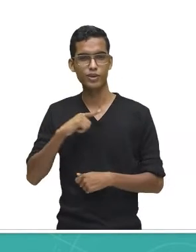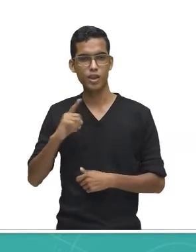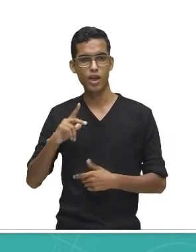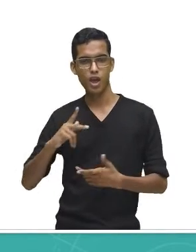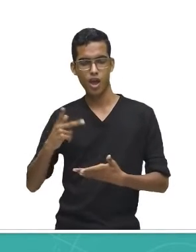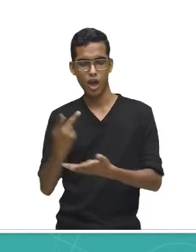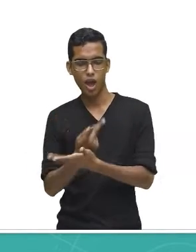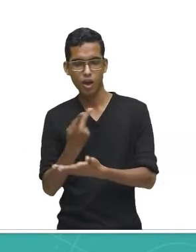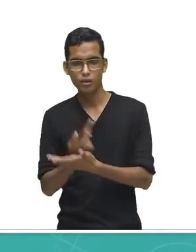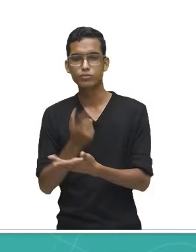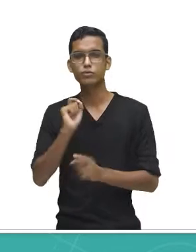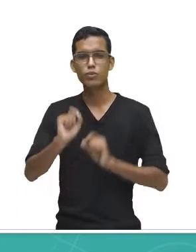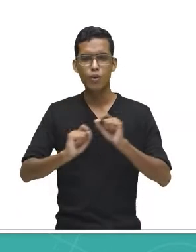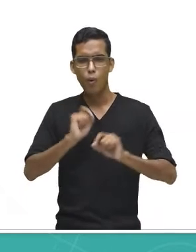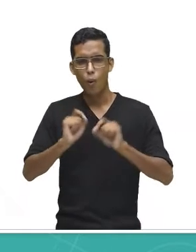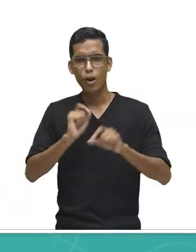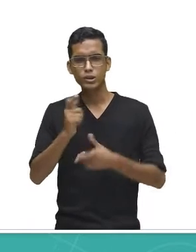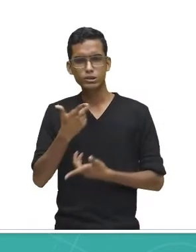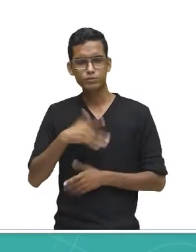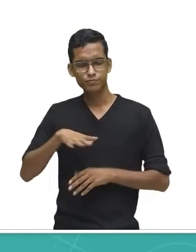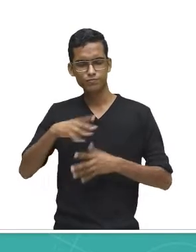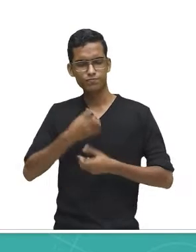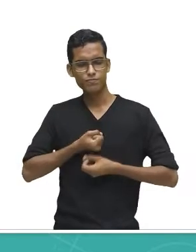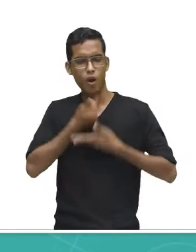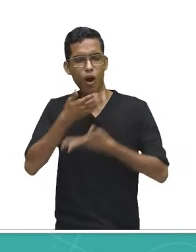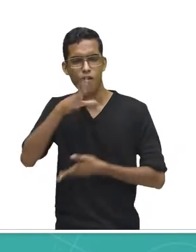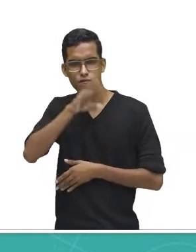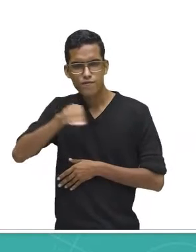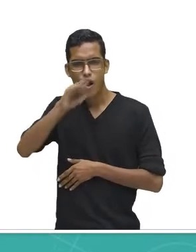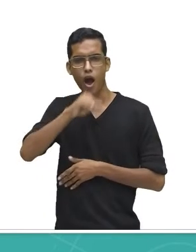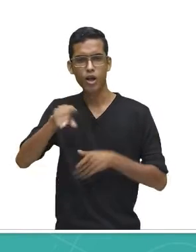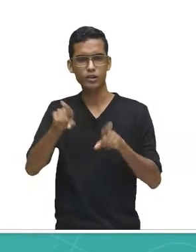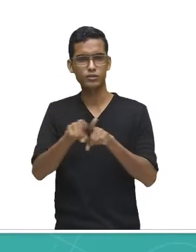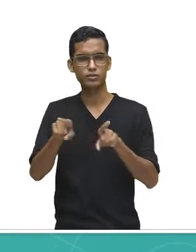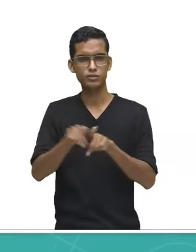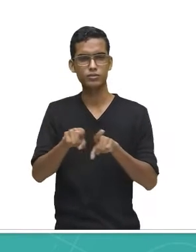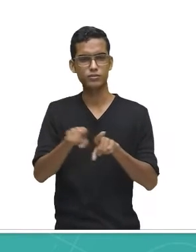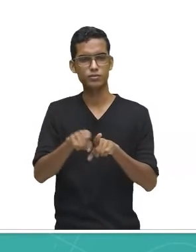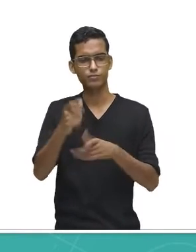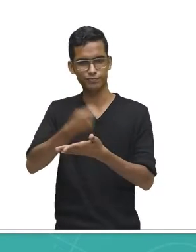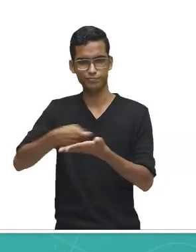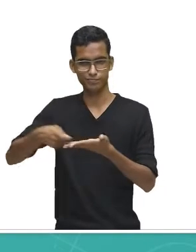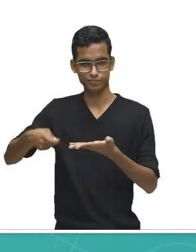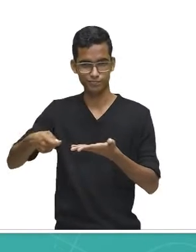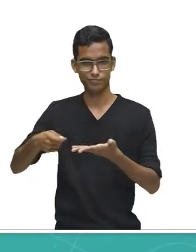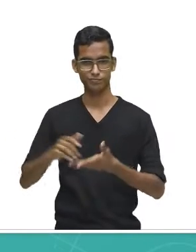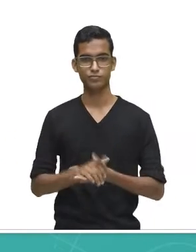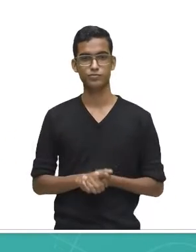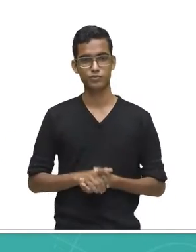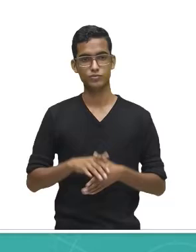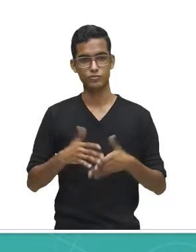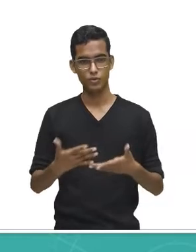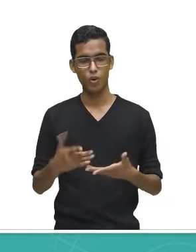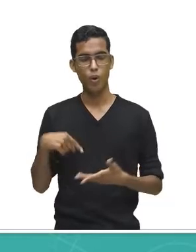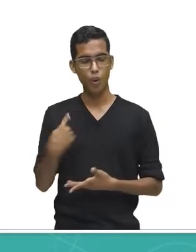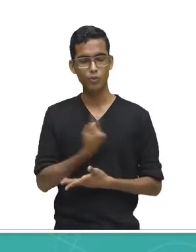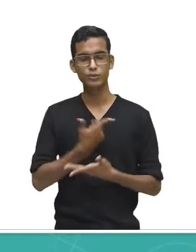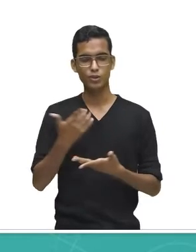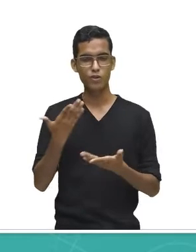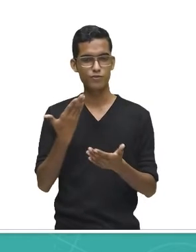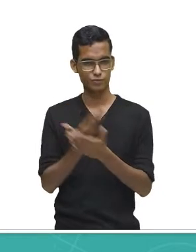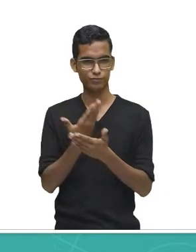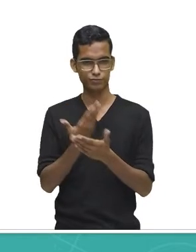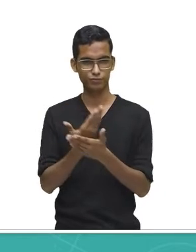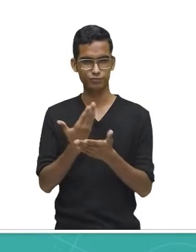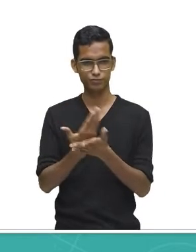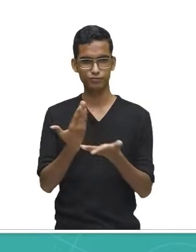é classificada como ortoépia, ortoepia e prosódia. Isso aí você vai conhecer